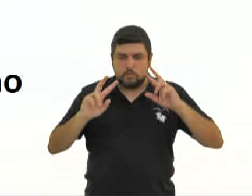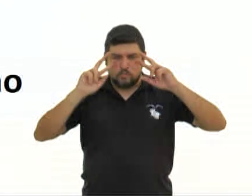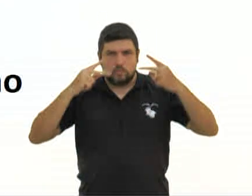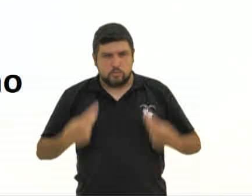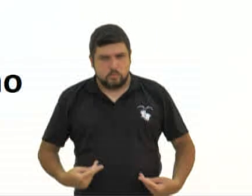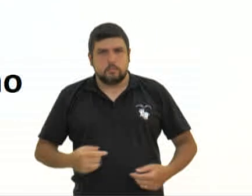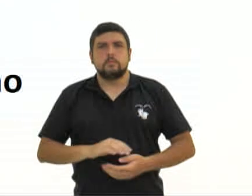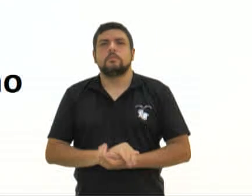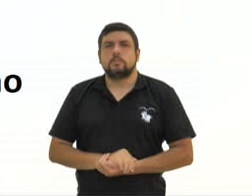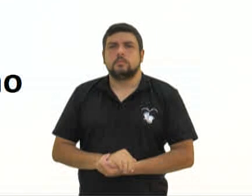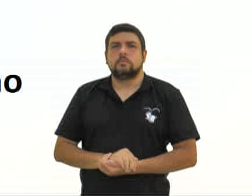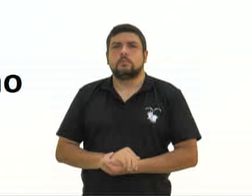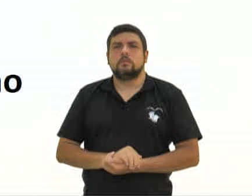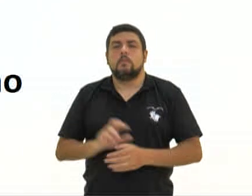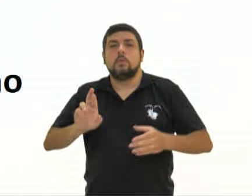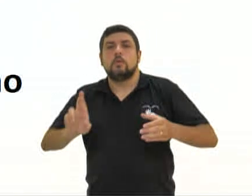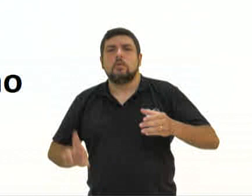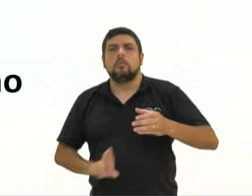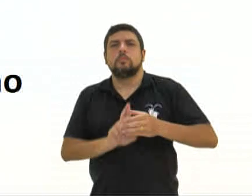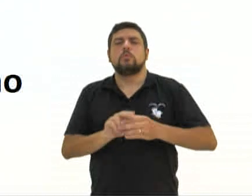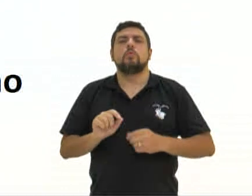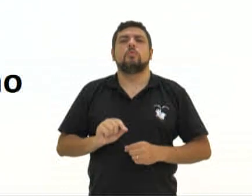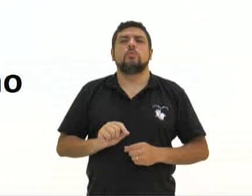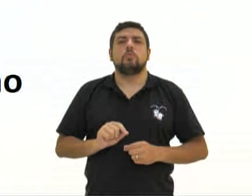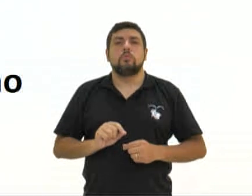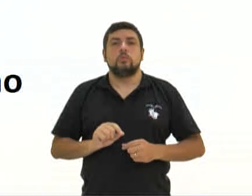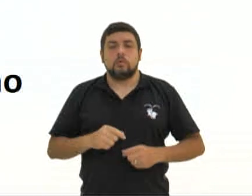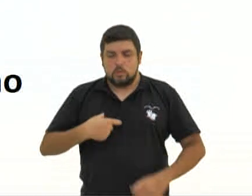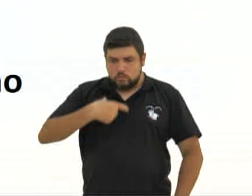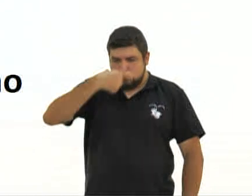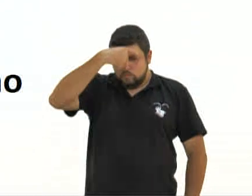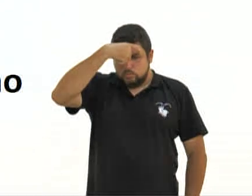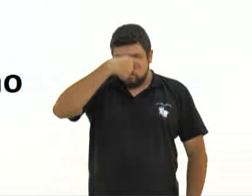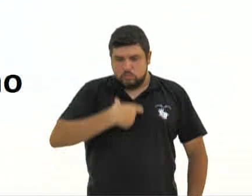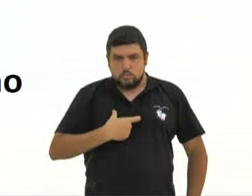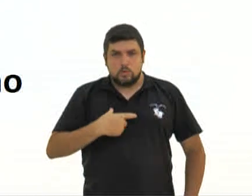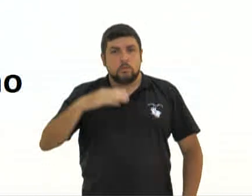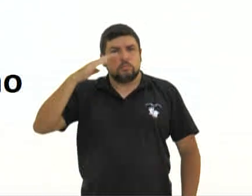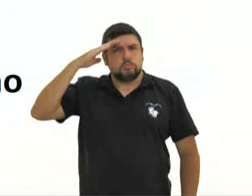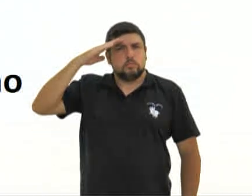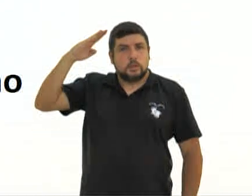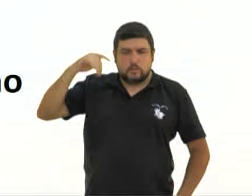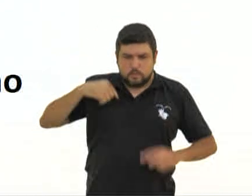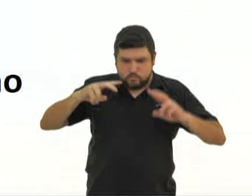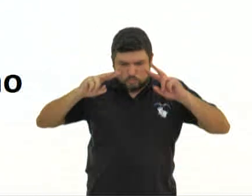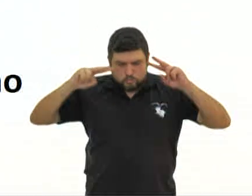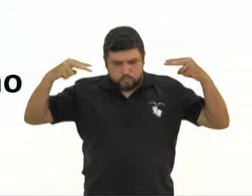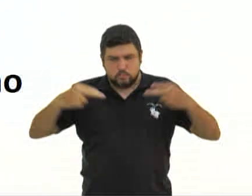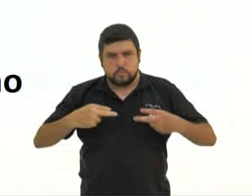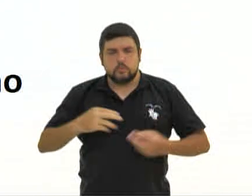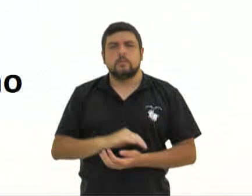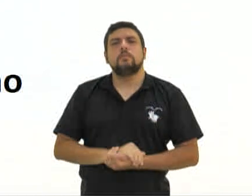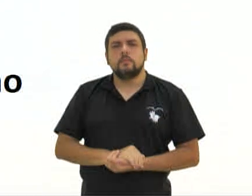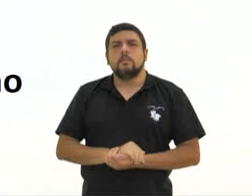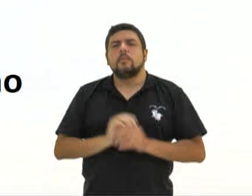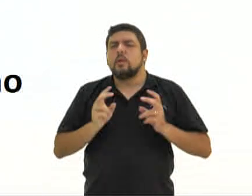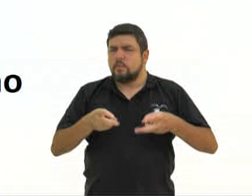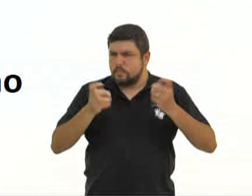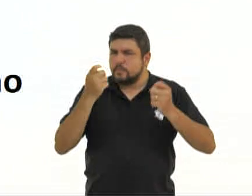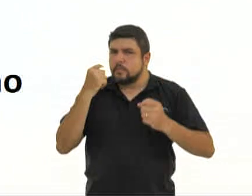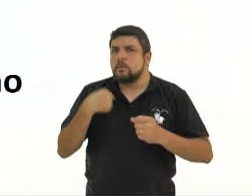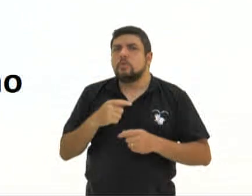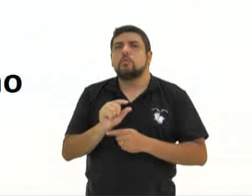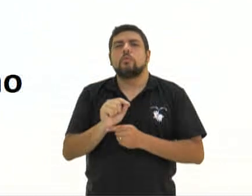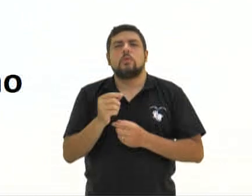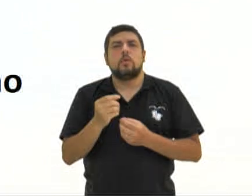renascentistas, eles colocavam o ser humano como o grande centro do universo. Veja só, né, a importância